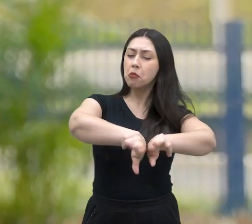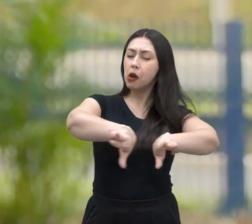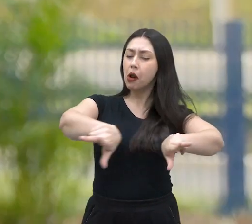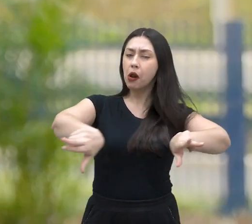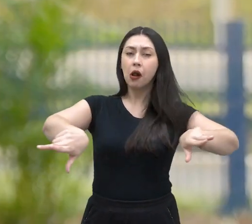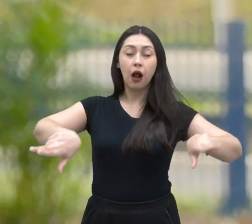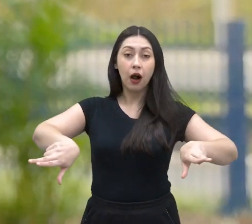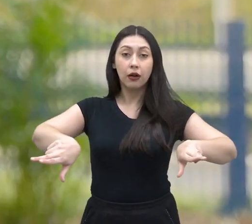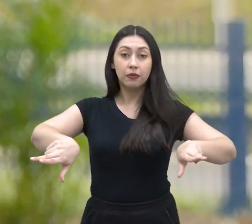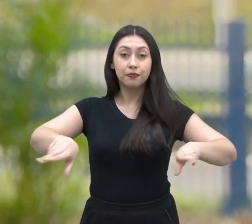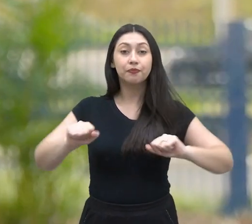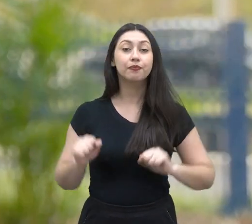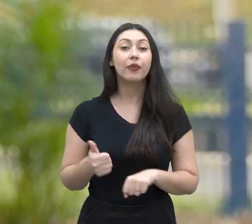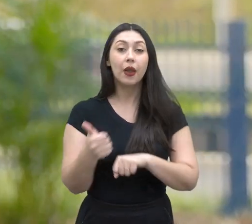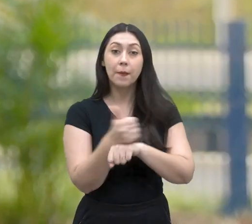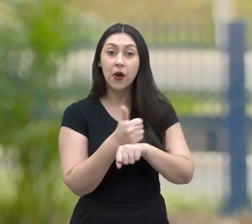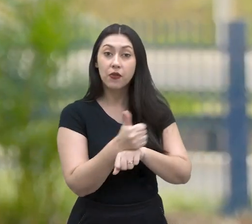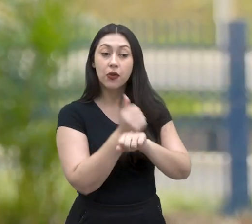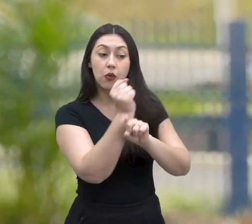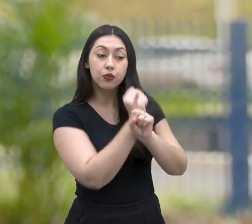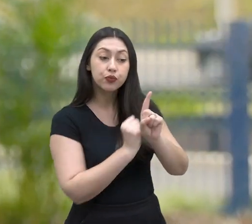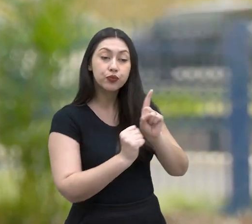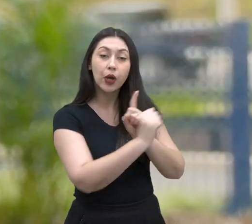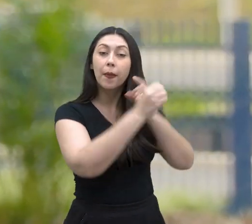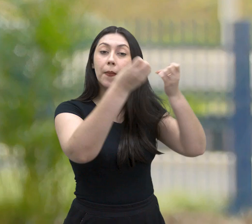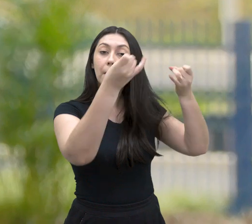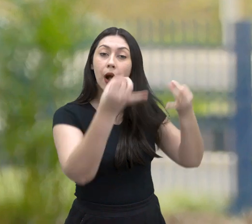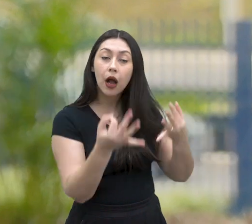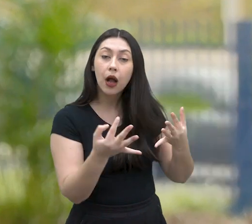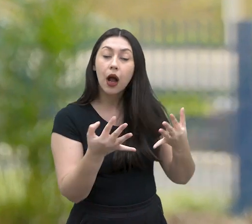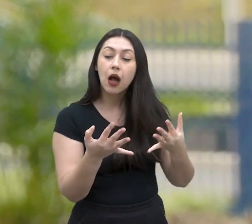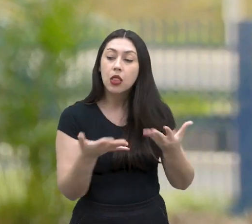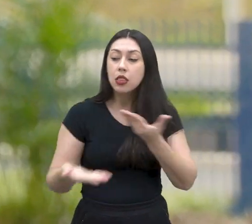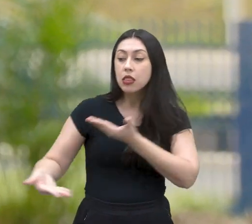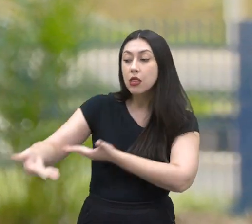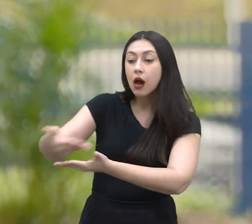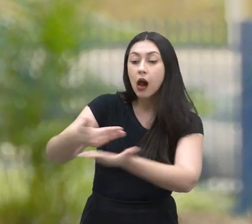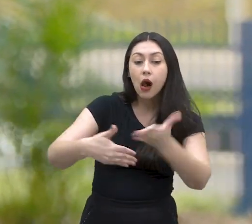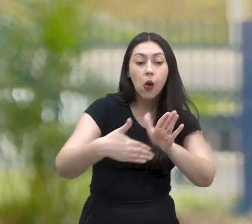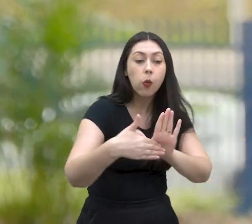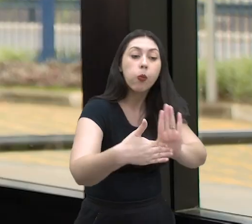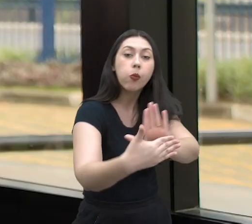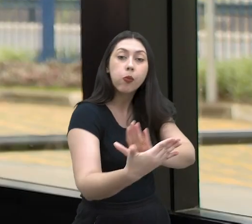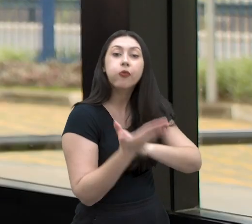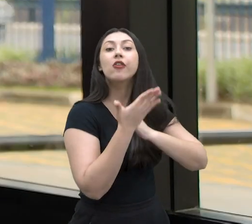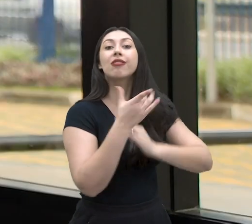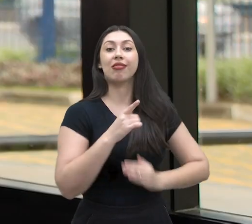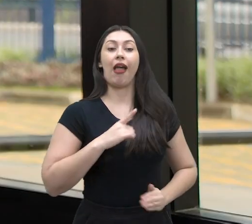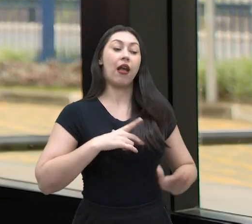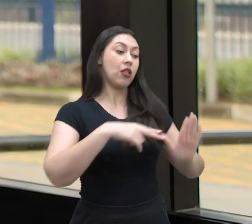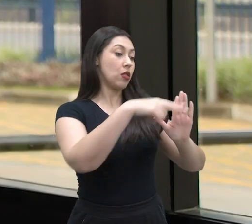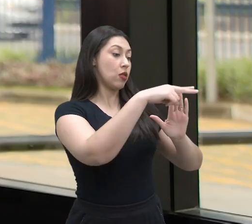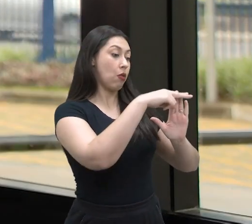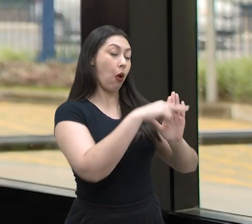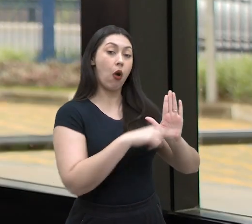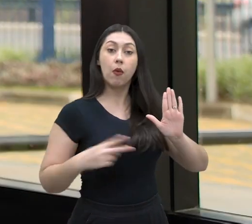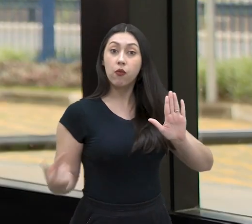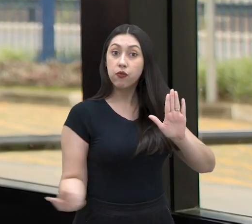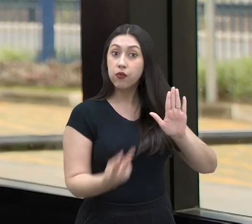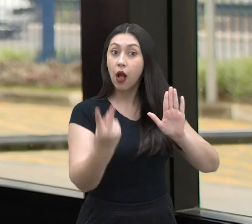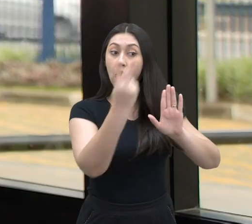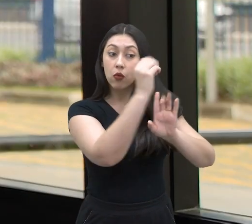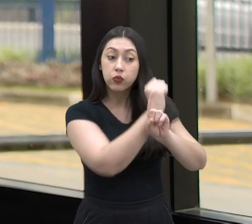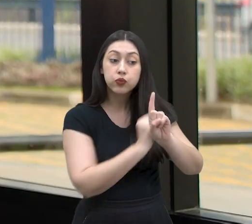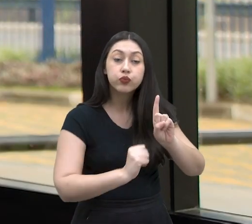colaboração, criamos normas e valores sociais que nos permitem viver em sociedade. A sociedade ela tem uma estrutura básica. Então,